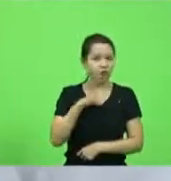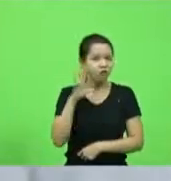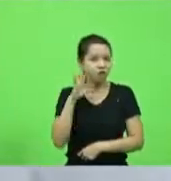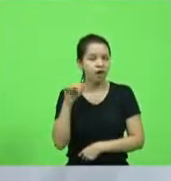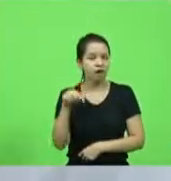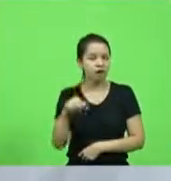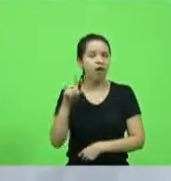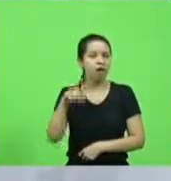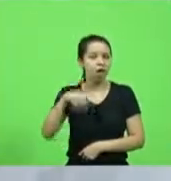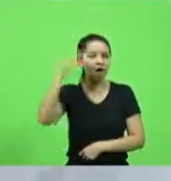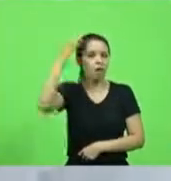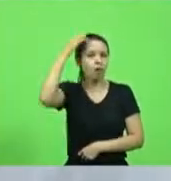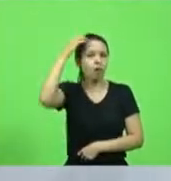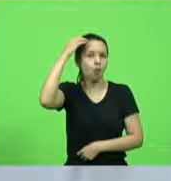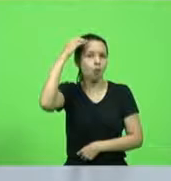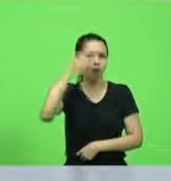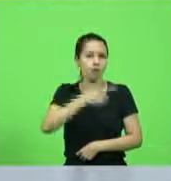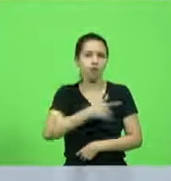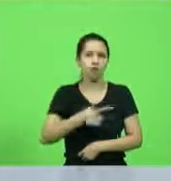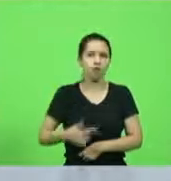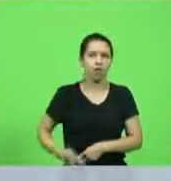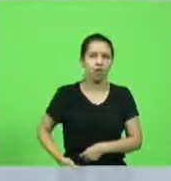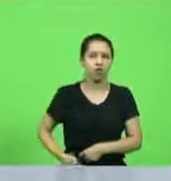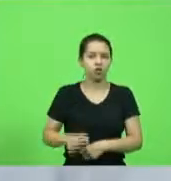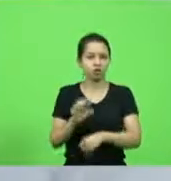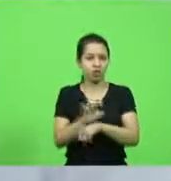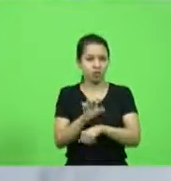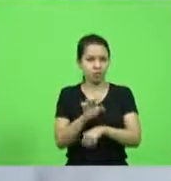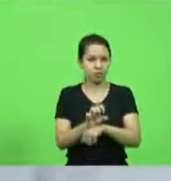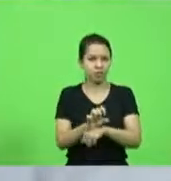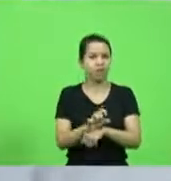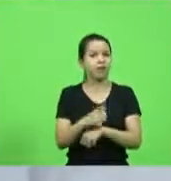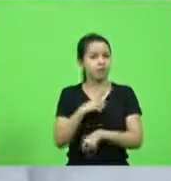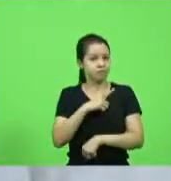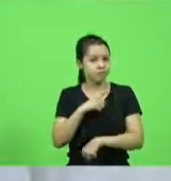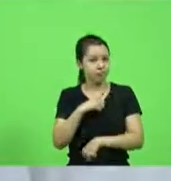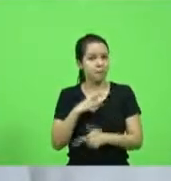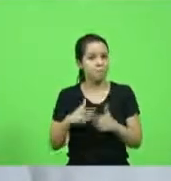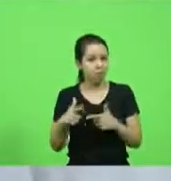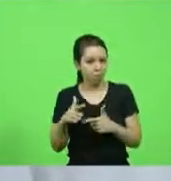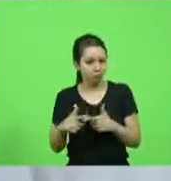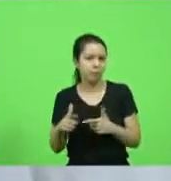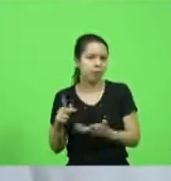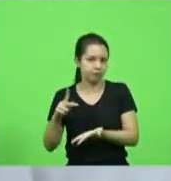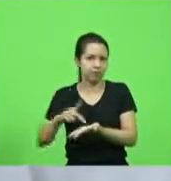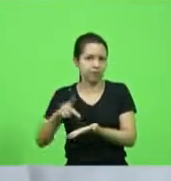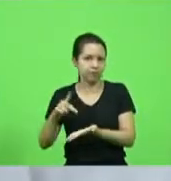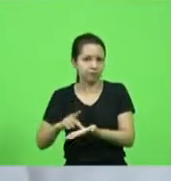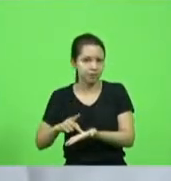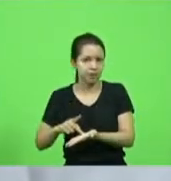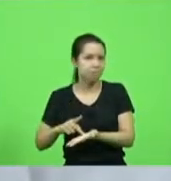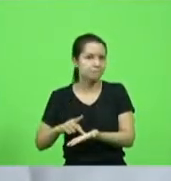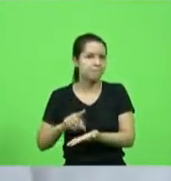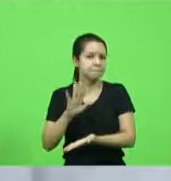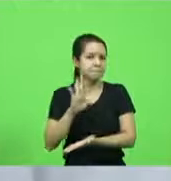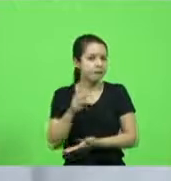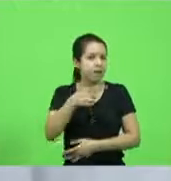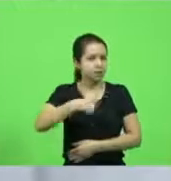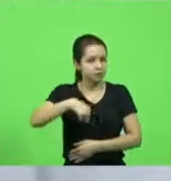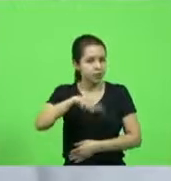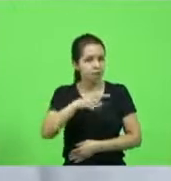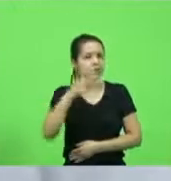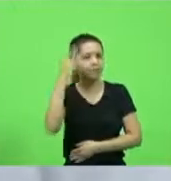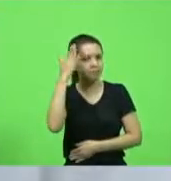do governo estadual. Existem problemas? Claro que existem. Mas nós sabemos e